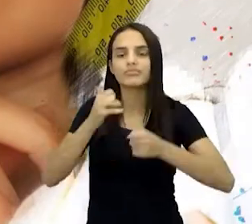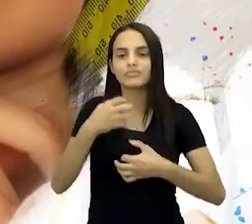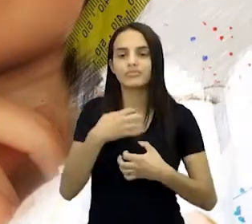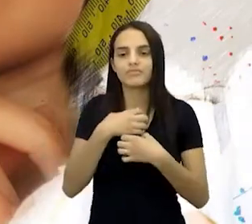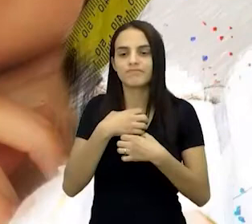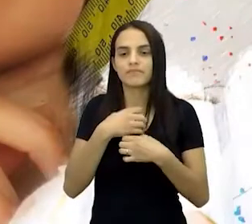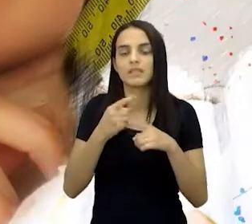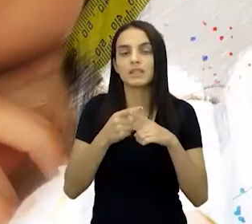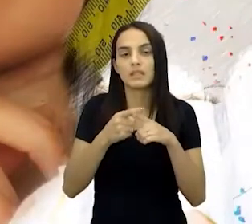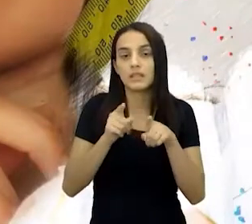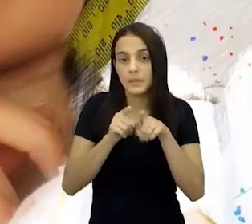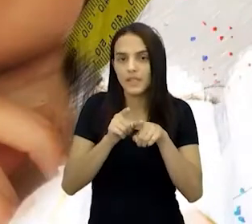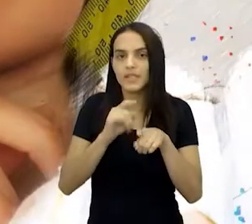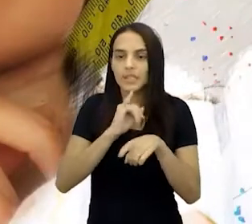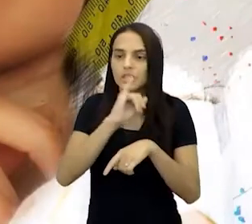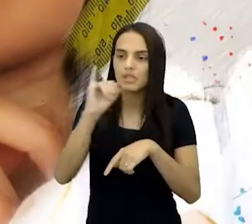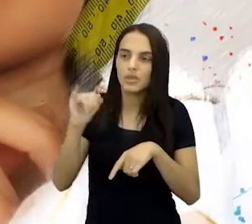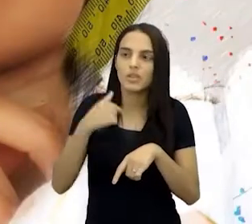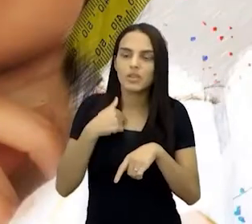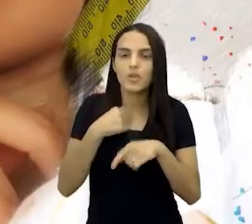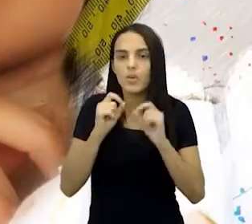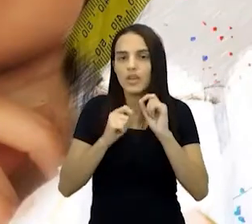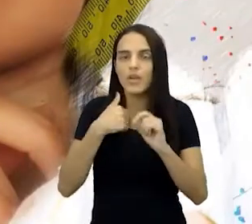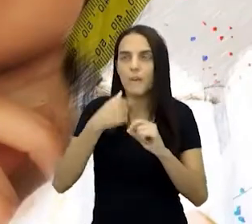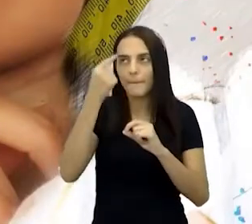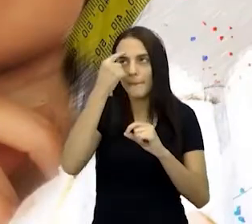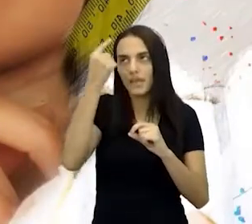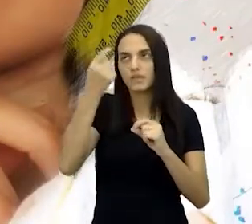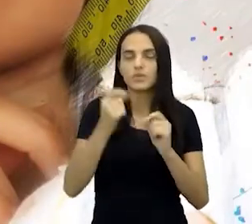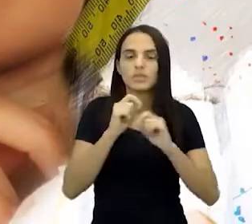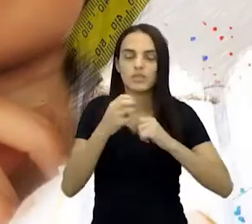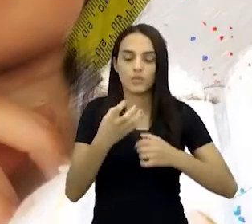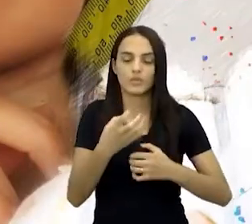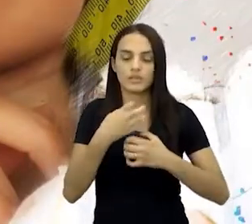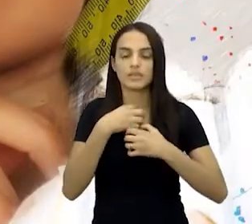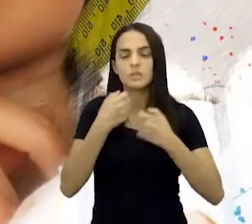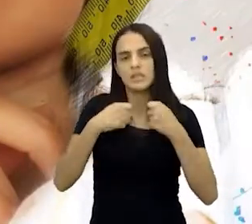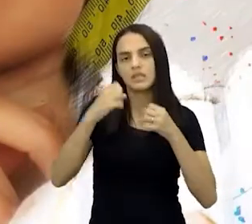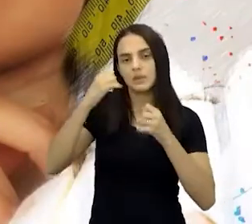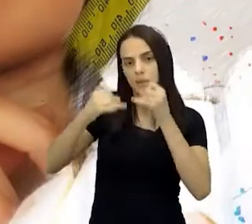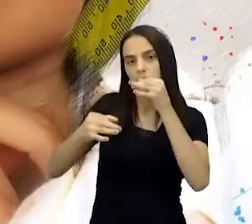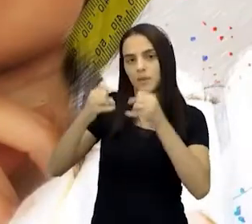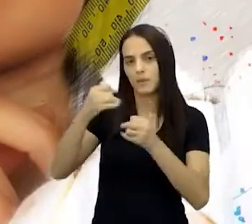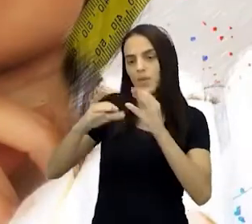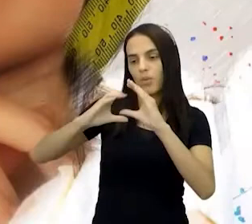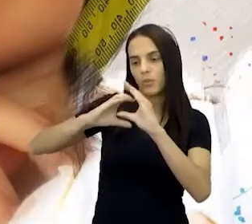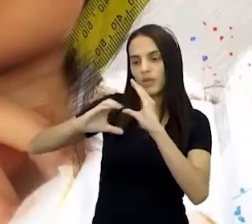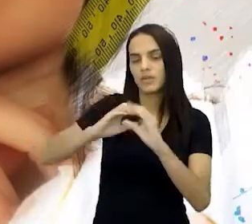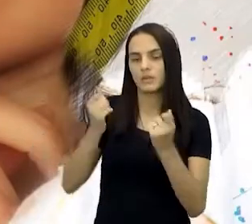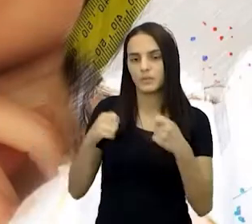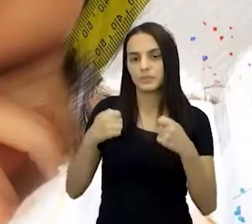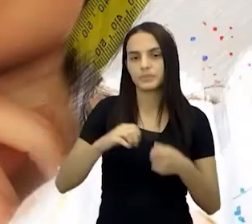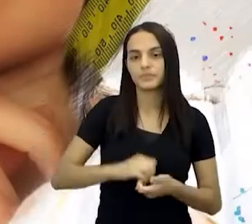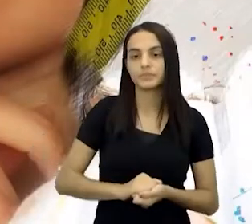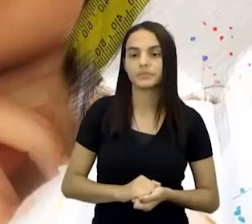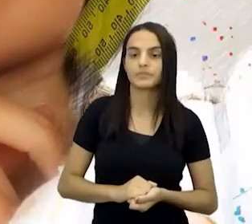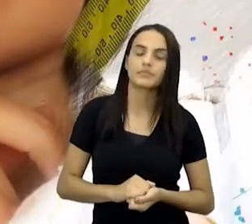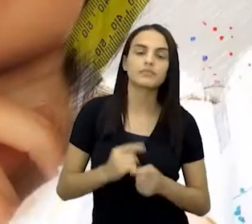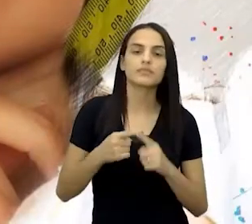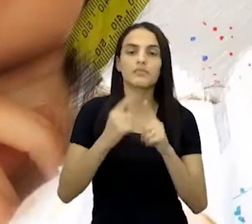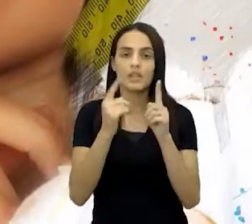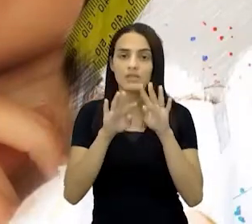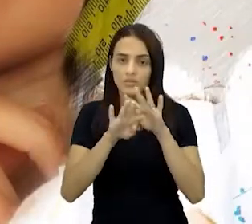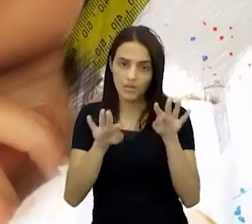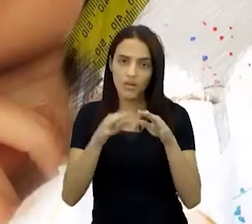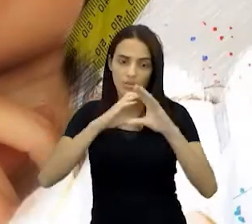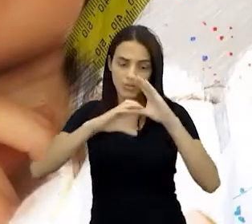também dizer o que eu sinto e o que eu penso. Aí a gente tem essas imagens, né, pensando na comunicação visual, só que não temos só essa